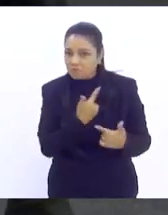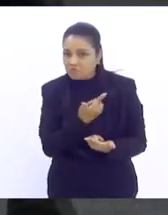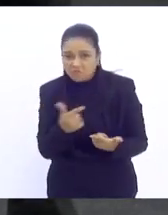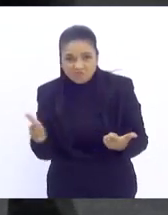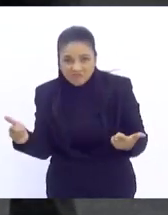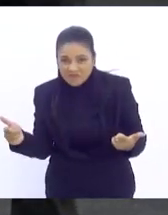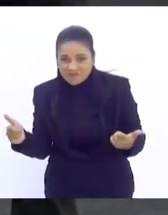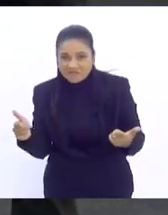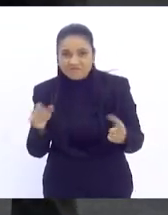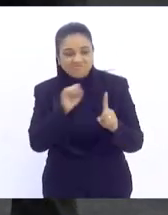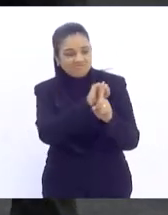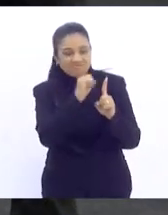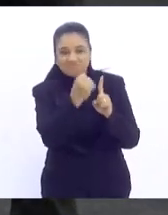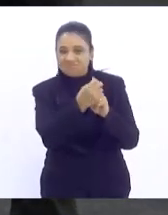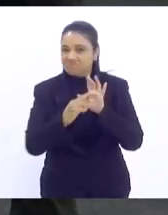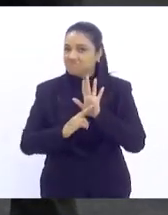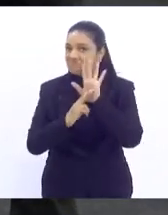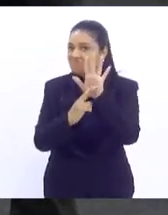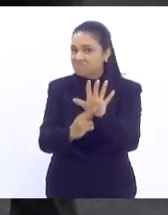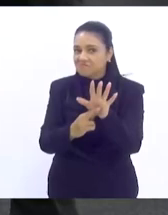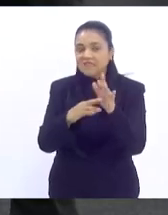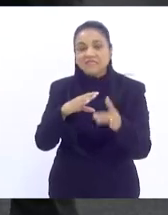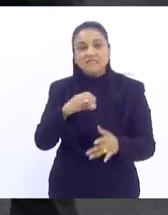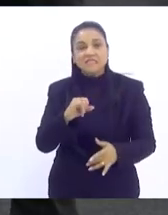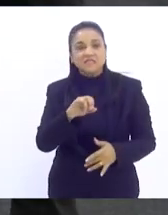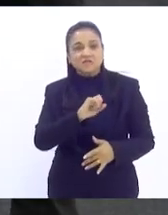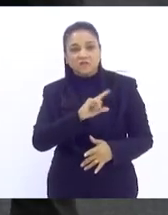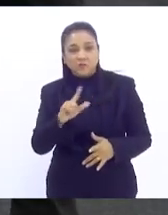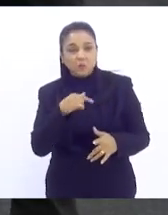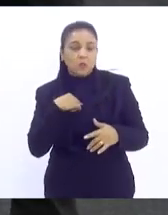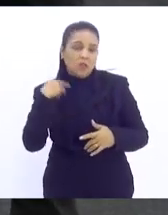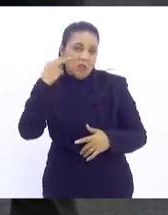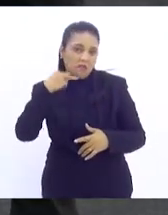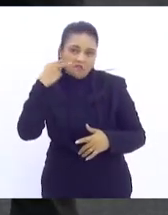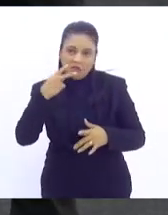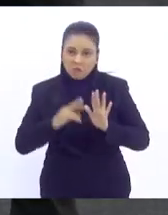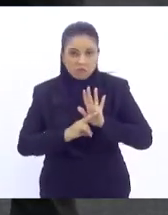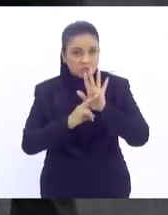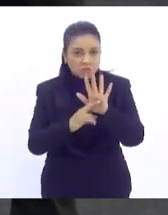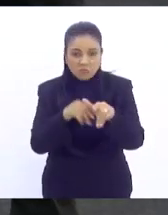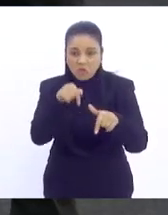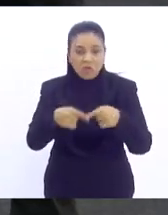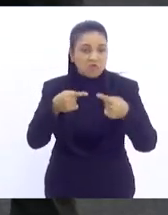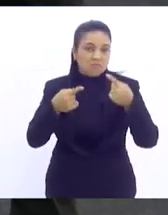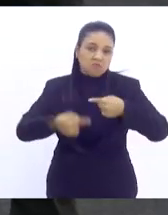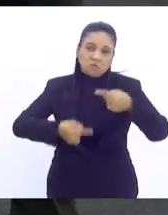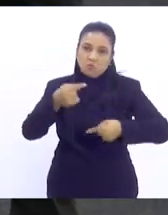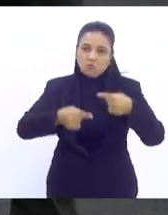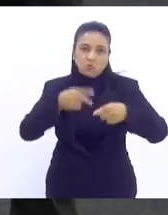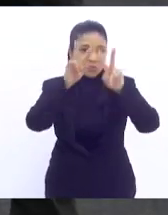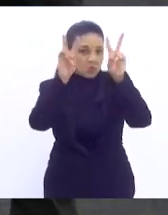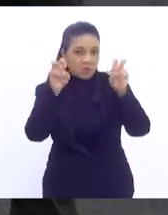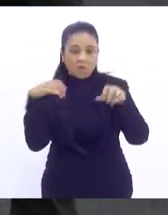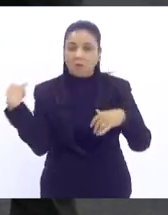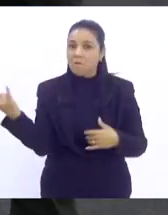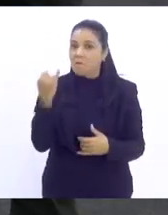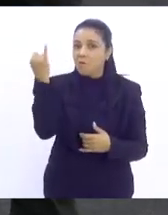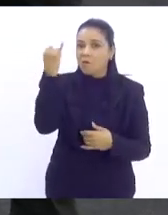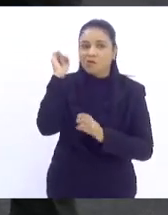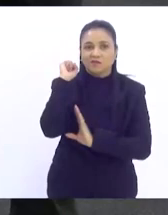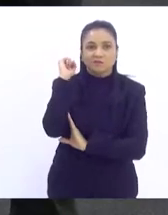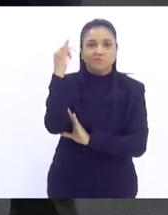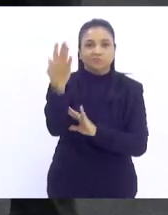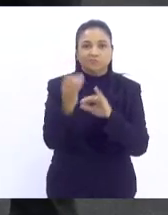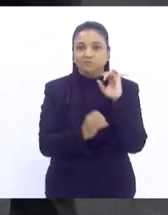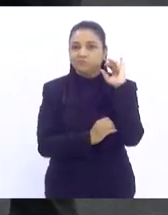da sociedade civil e nem mesmo os próprios vereadores disputando discutindo esse tema que é tão importante sobre